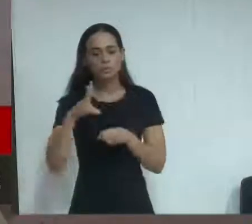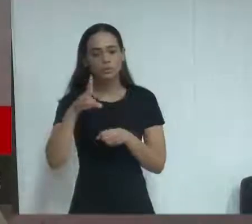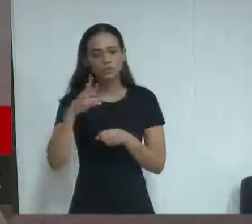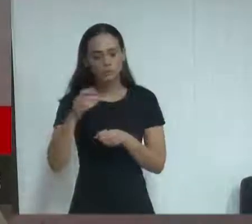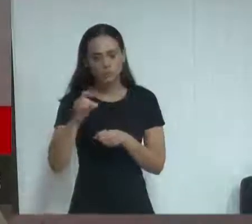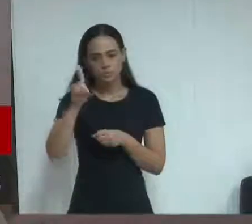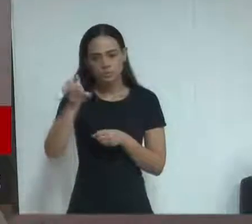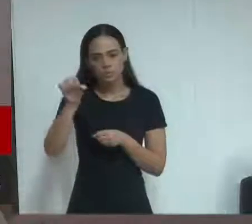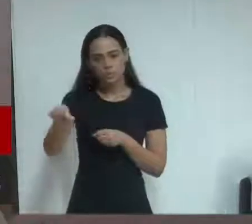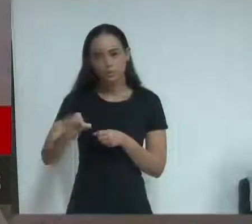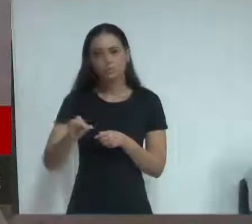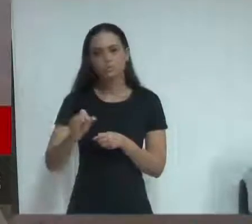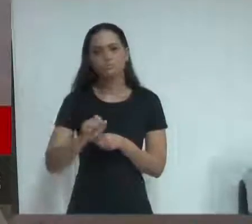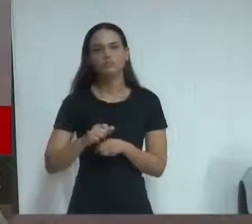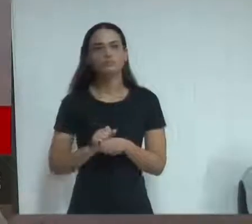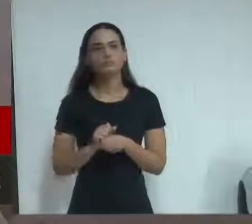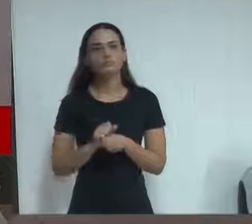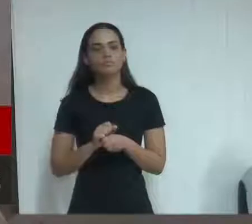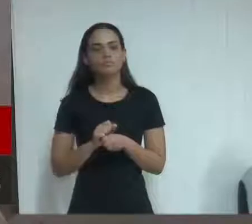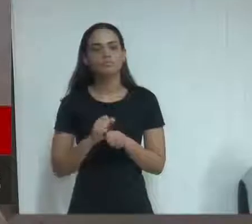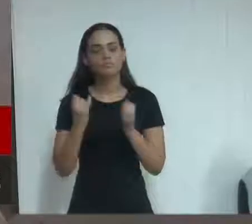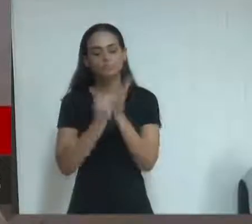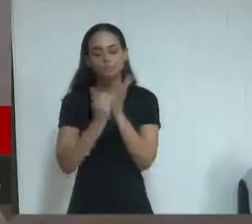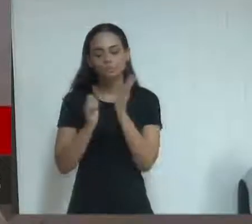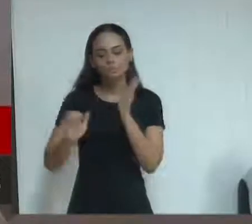ok? Isso a gente já sabe que vai ocorrer.